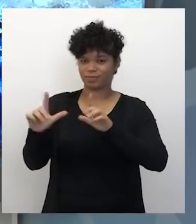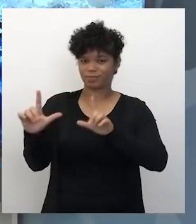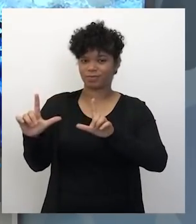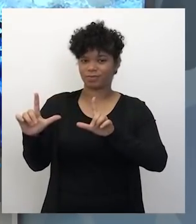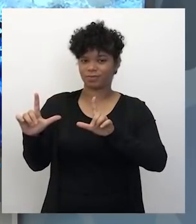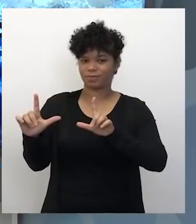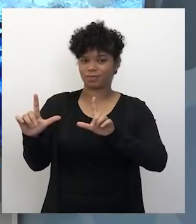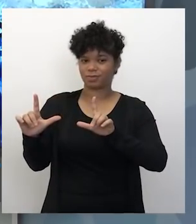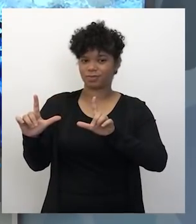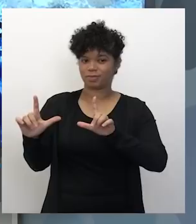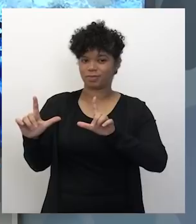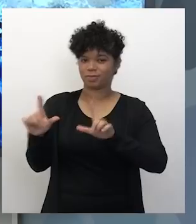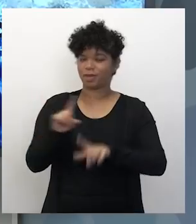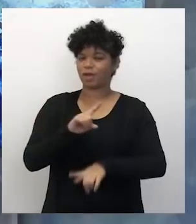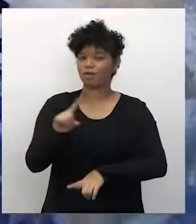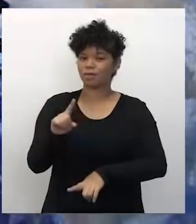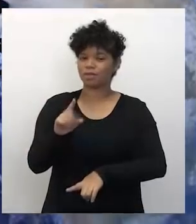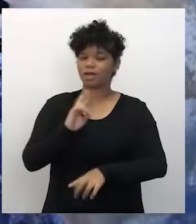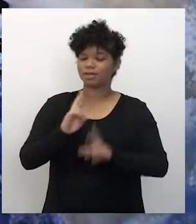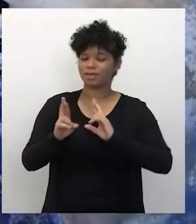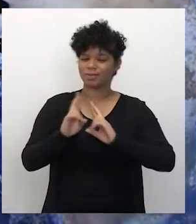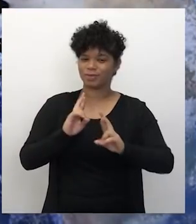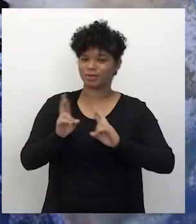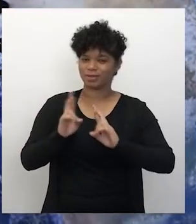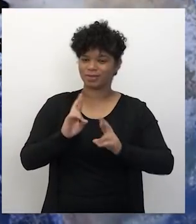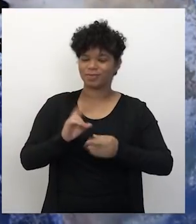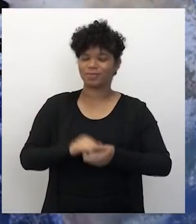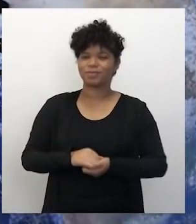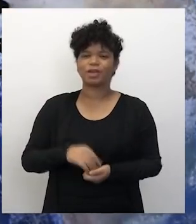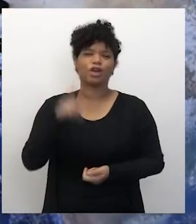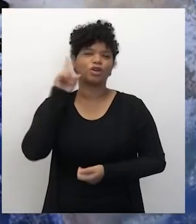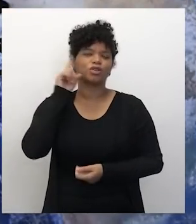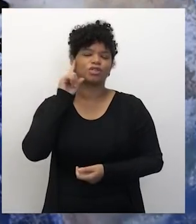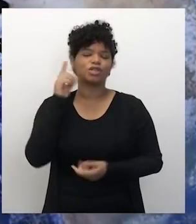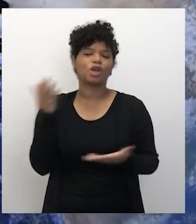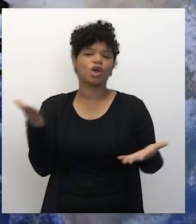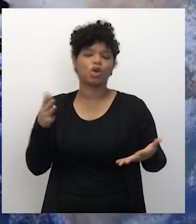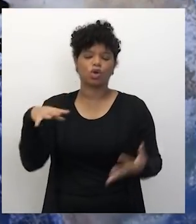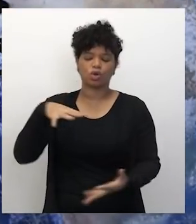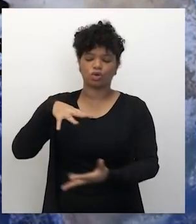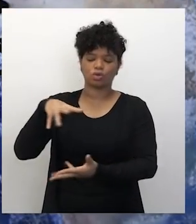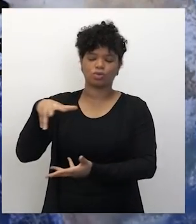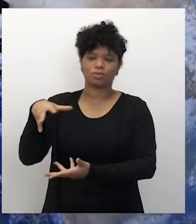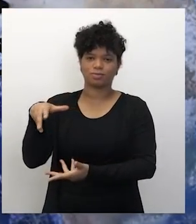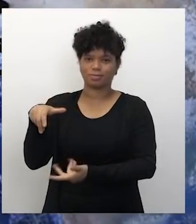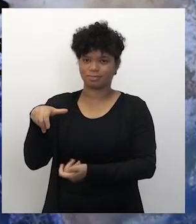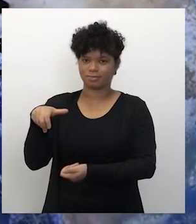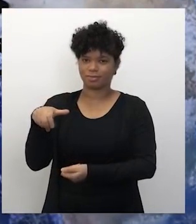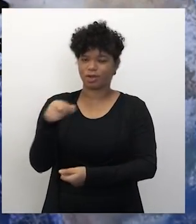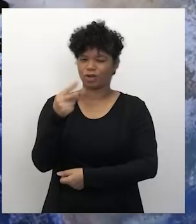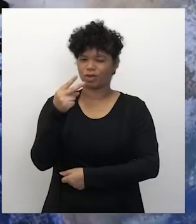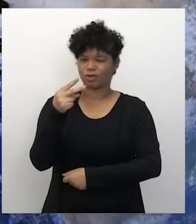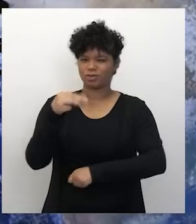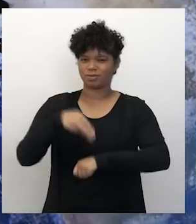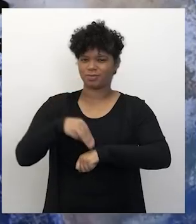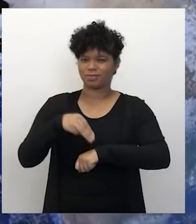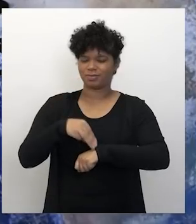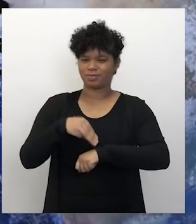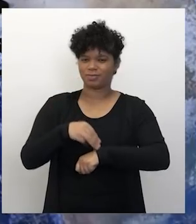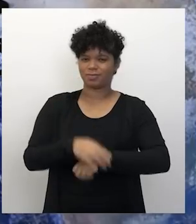deixar o sexto ano respondendo aí para os seus professores. Que dia é hoje no mundo? Vou deixar